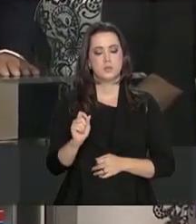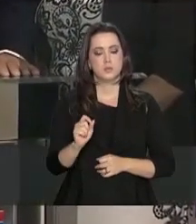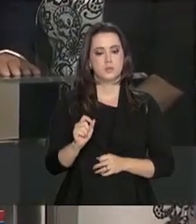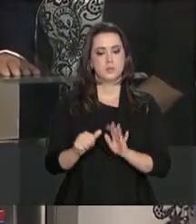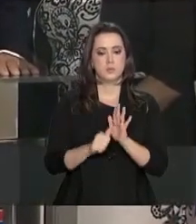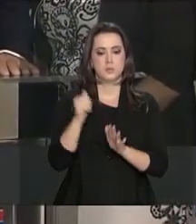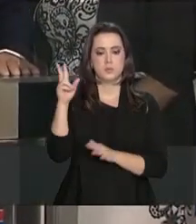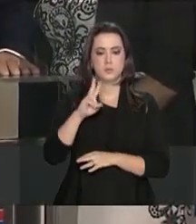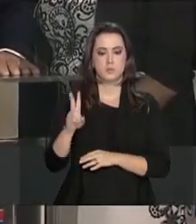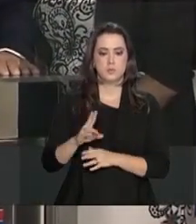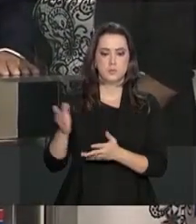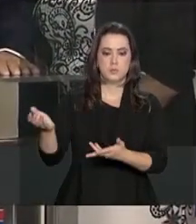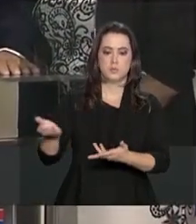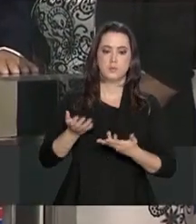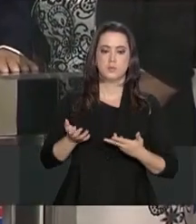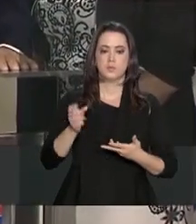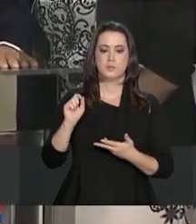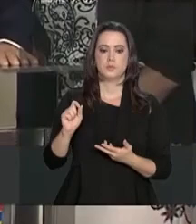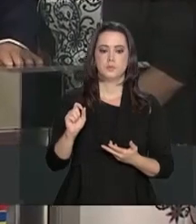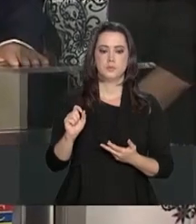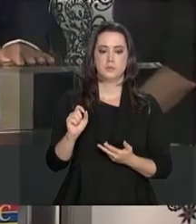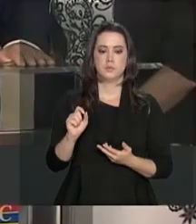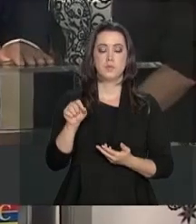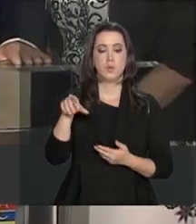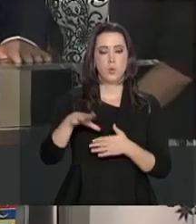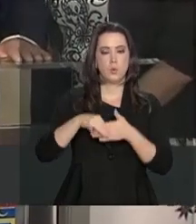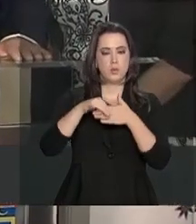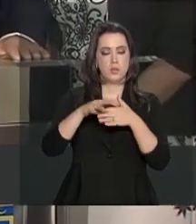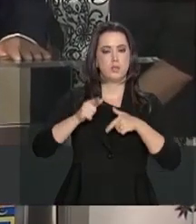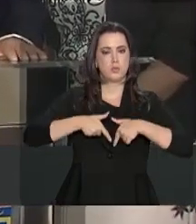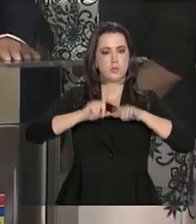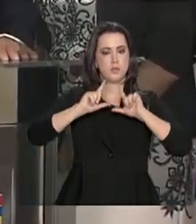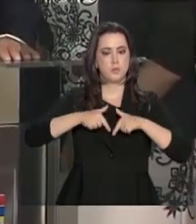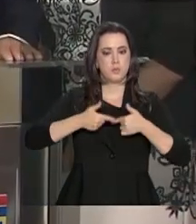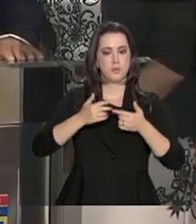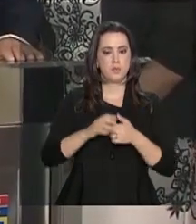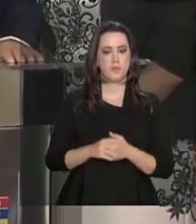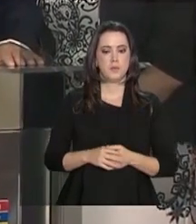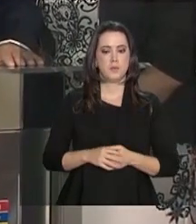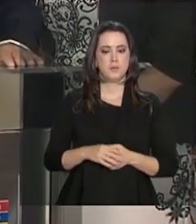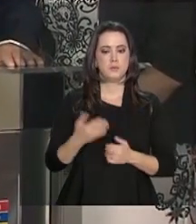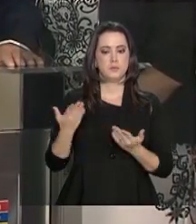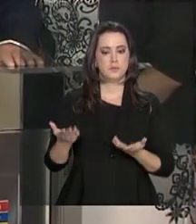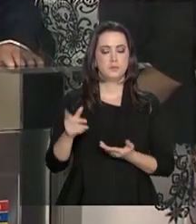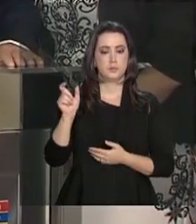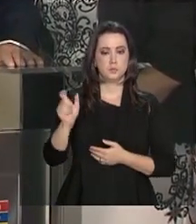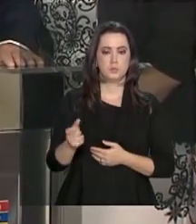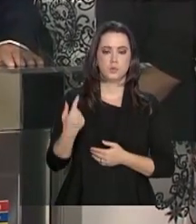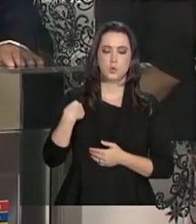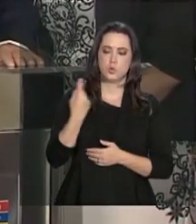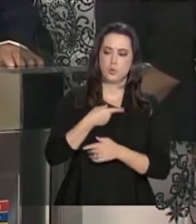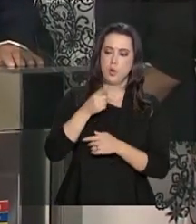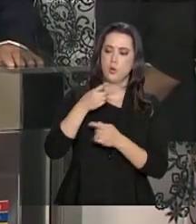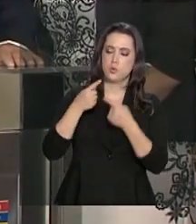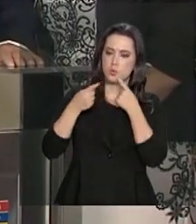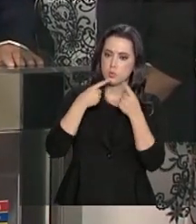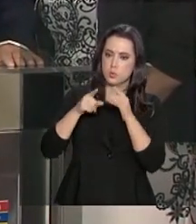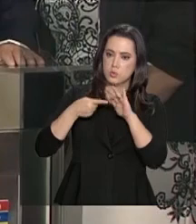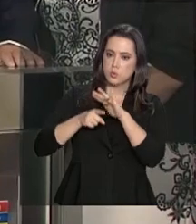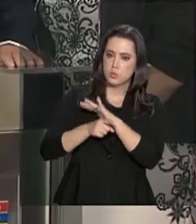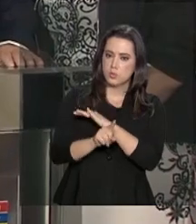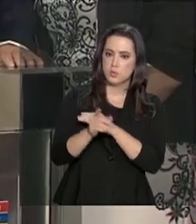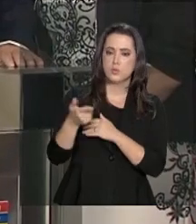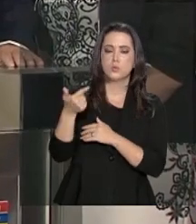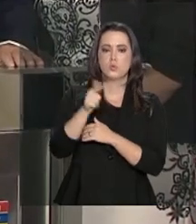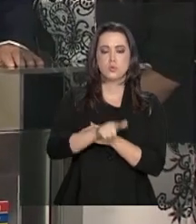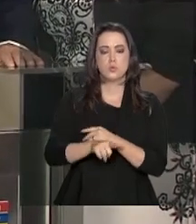Pela primeira vez receber o chefe de Estado de Israel, onde aprofundamos mais